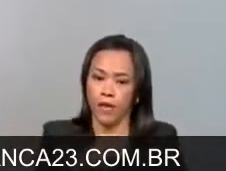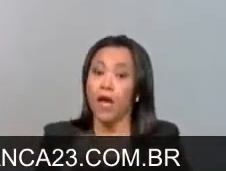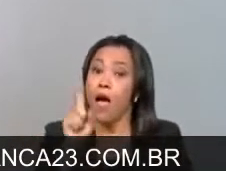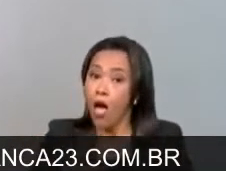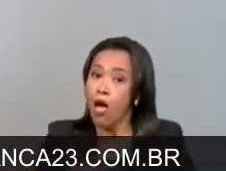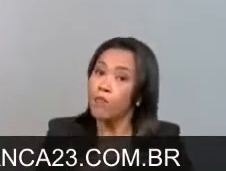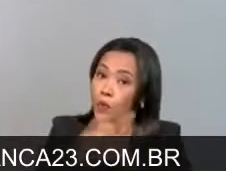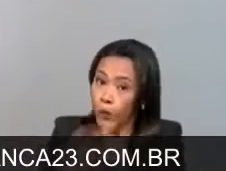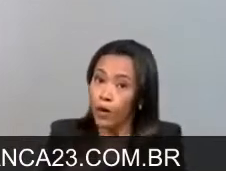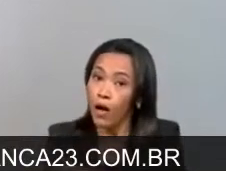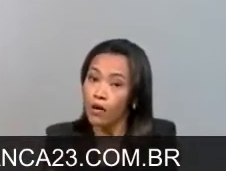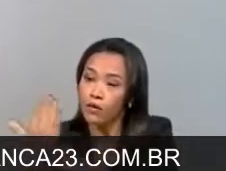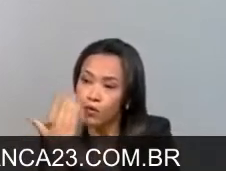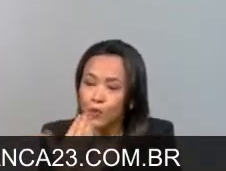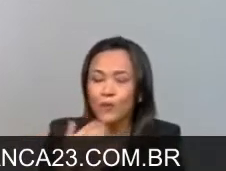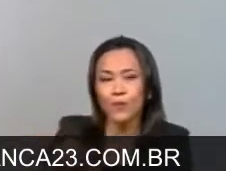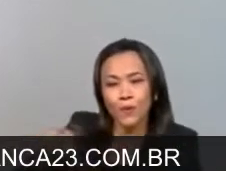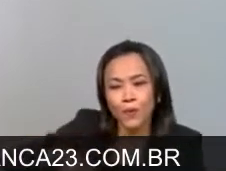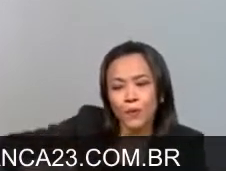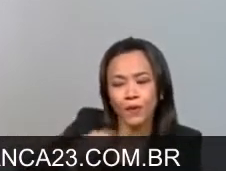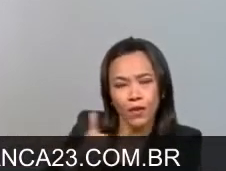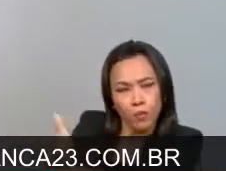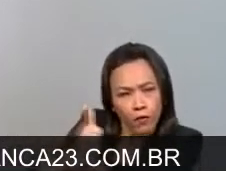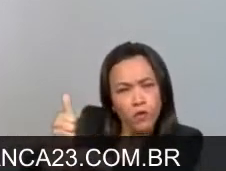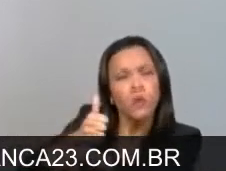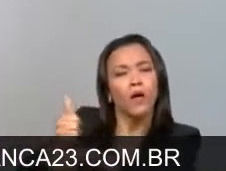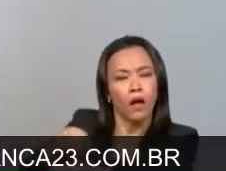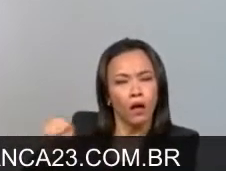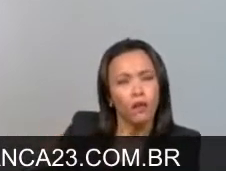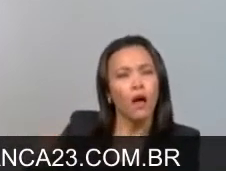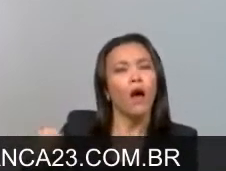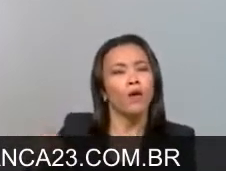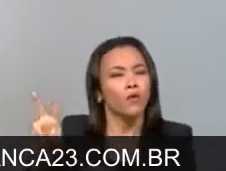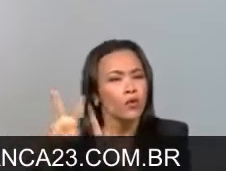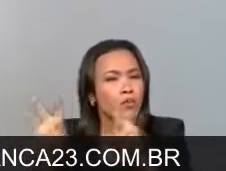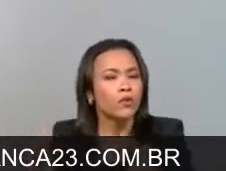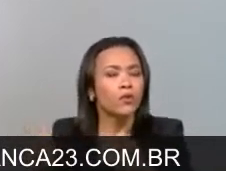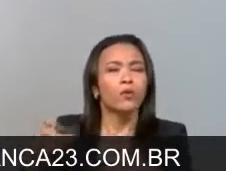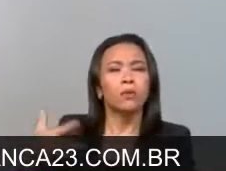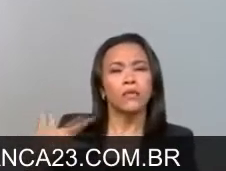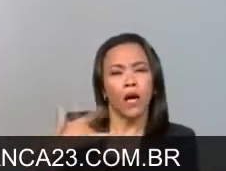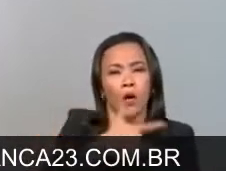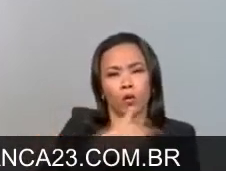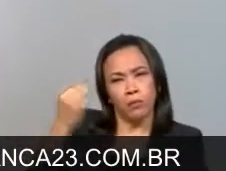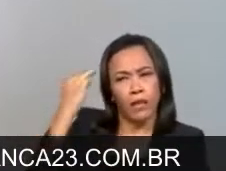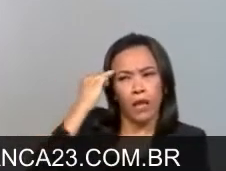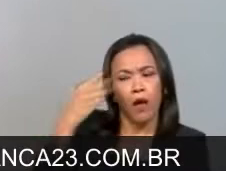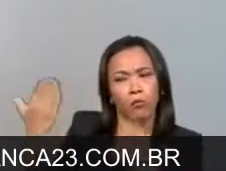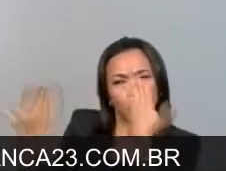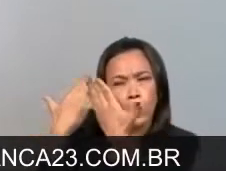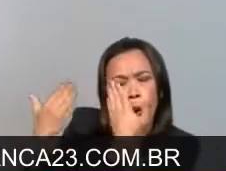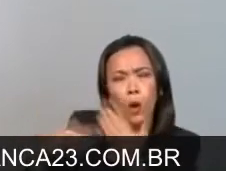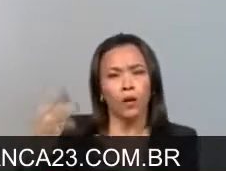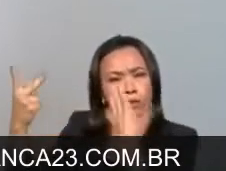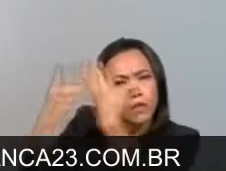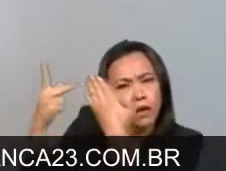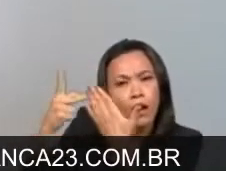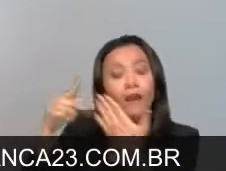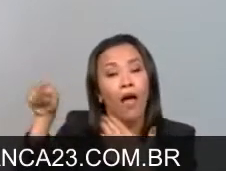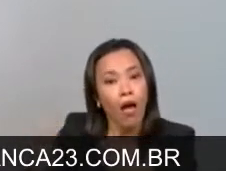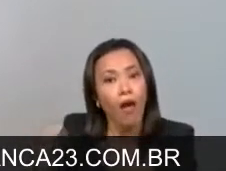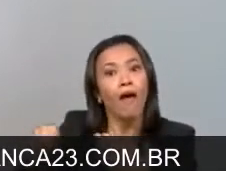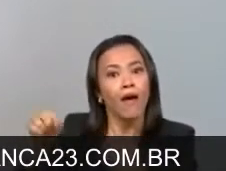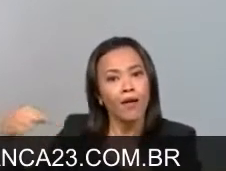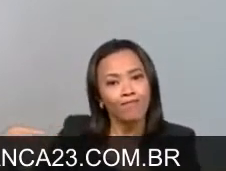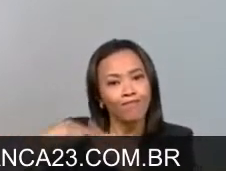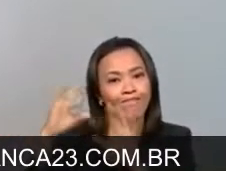Então, a ajuda especializada, principalmente de um profissional que lide com saúde mental, um psiquiatra, um psicólogo, é a ajuda mais adequada